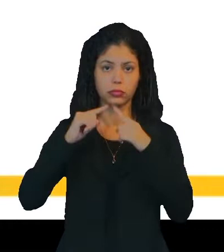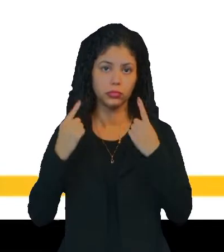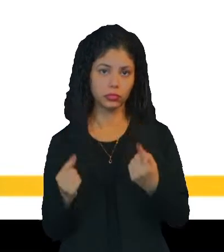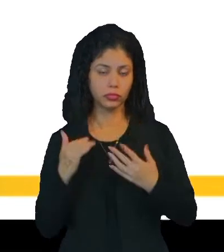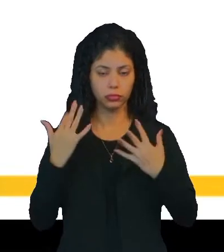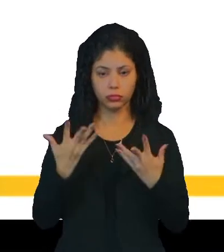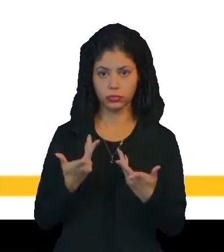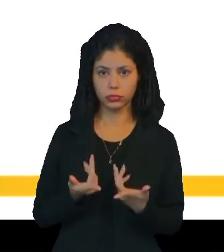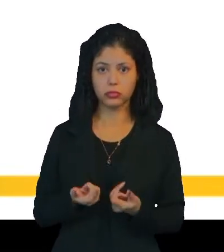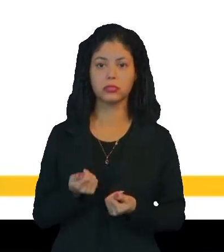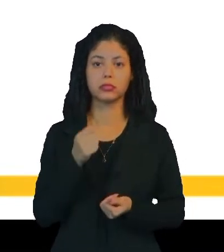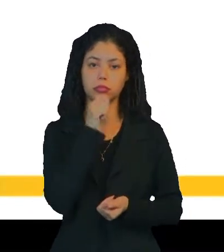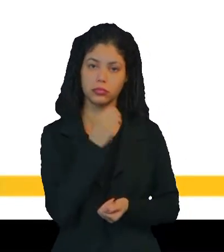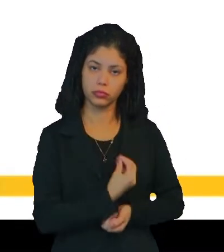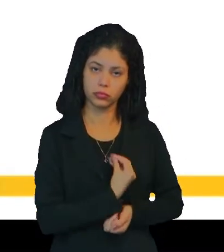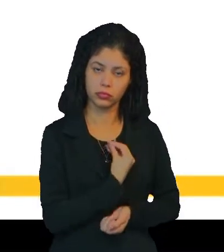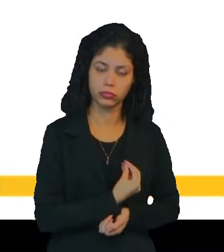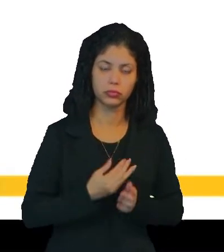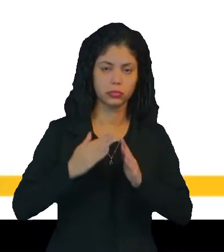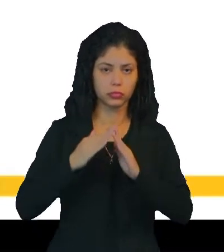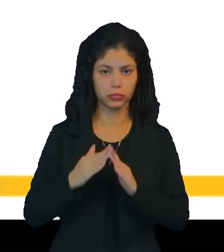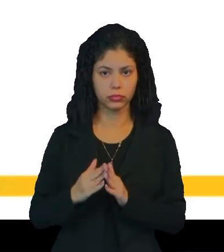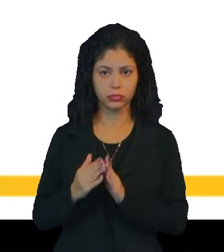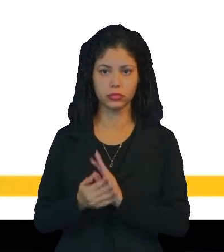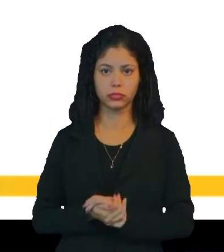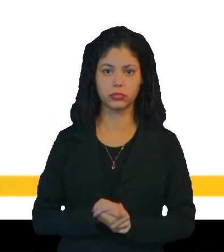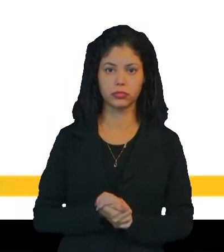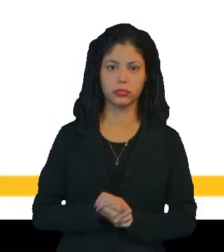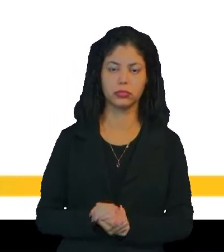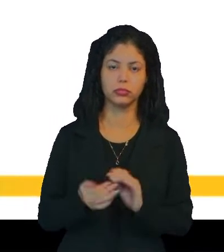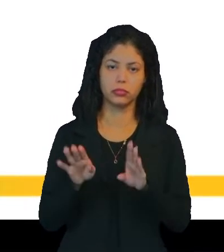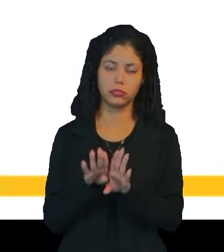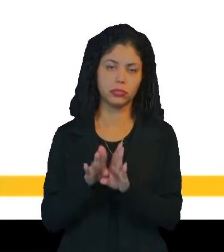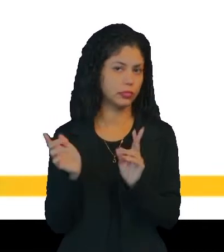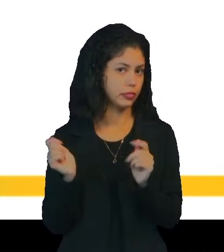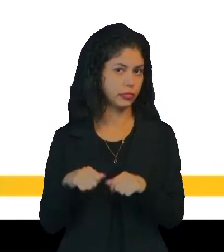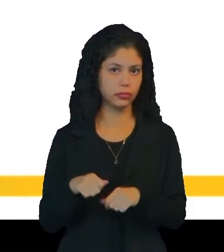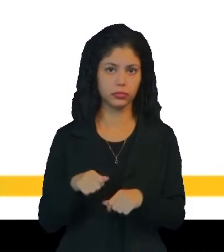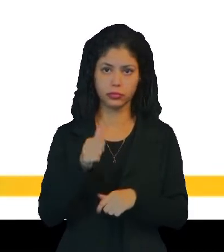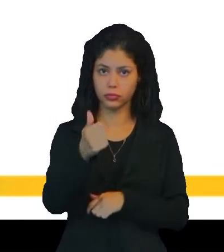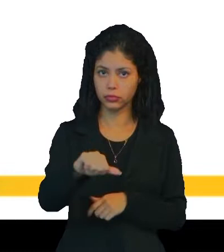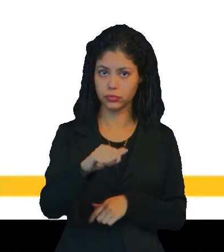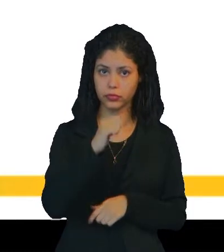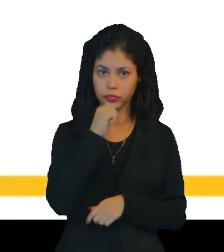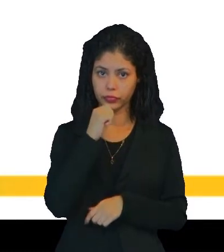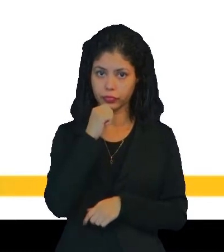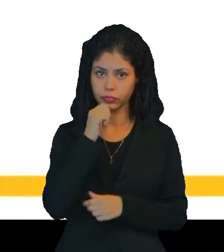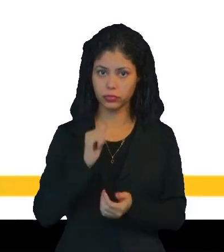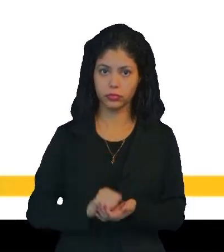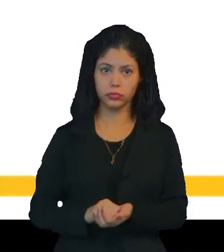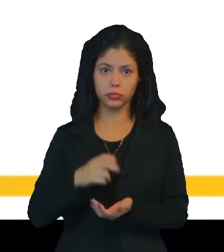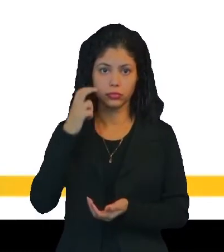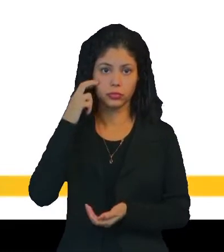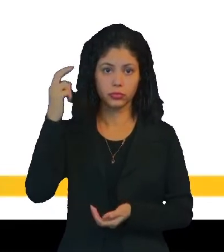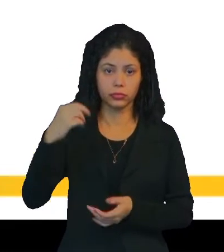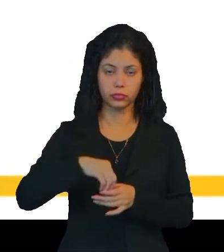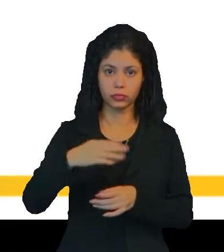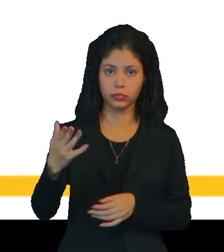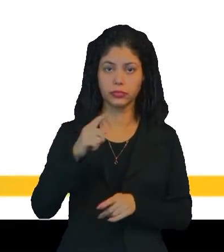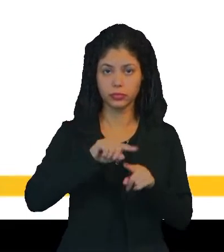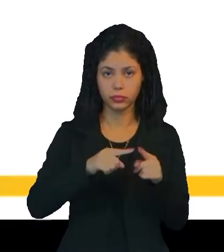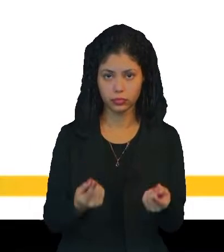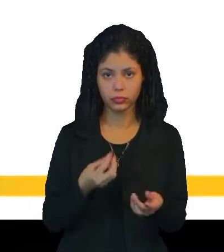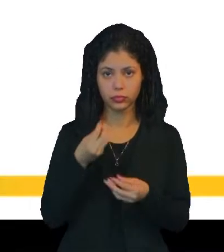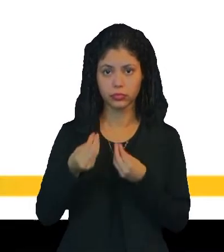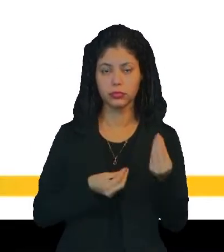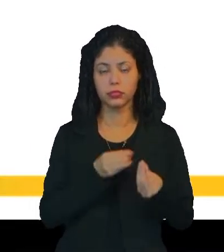a adaptação da vida ao ambiente em que ele está. Também não é possível negar a existência de vida inteligente fora daqui,